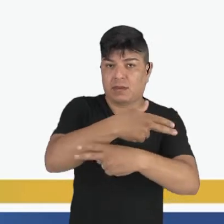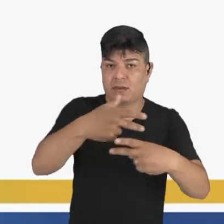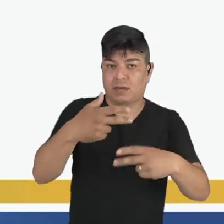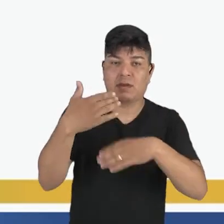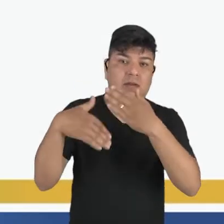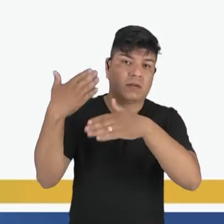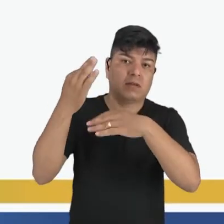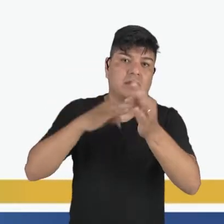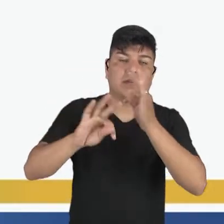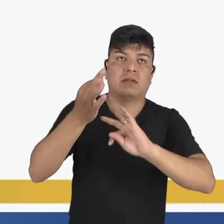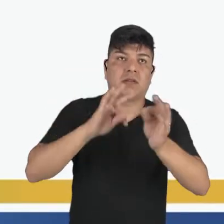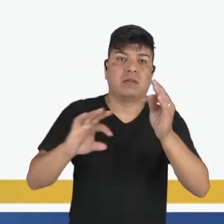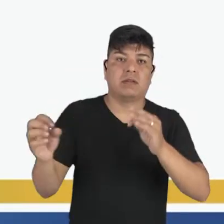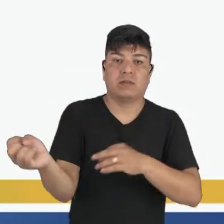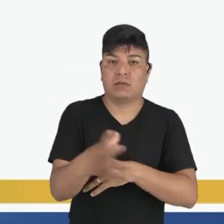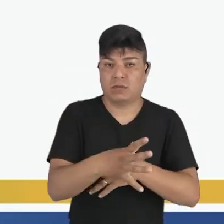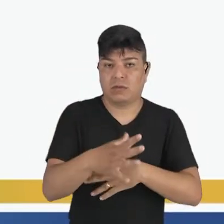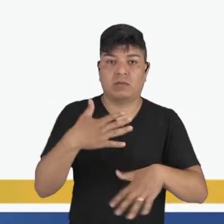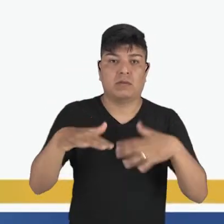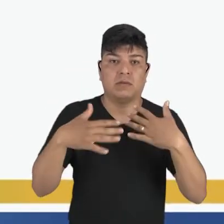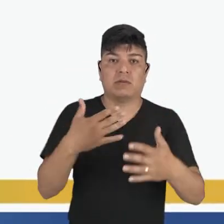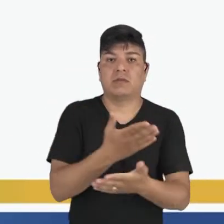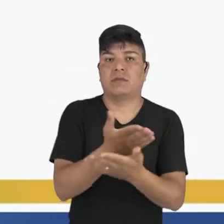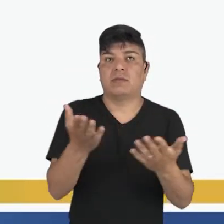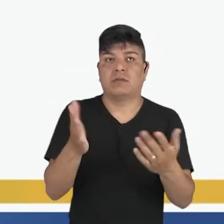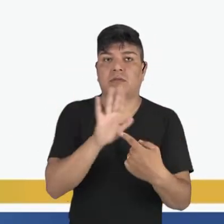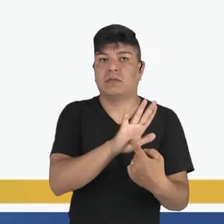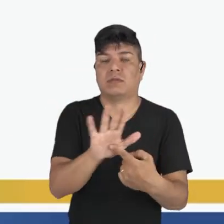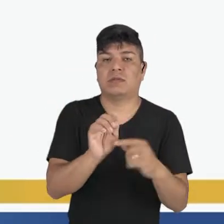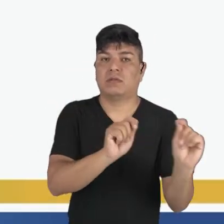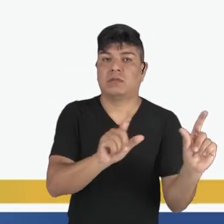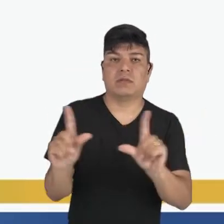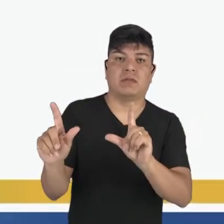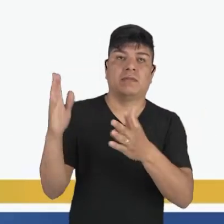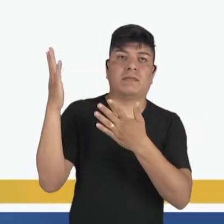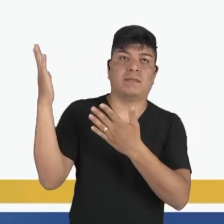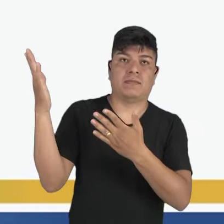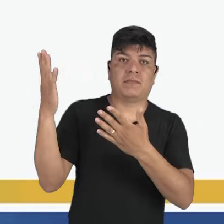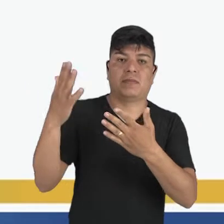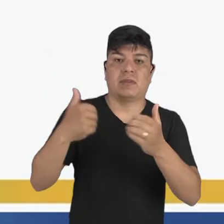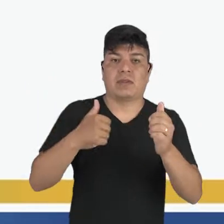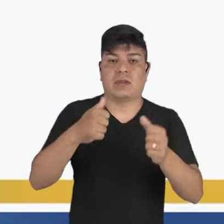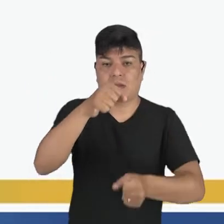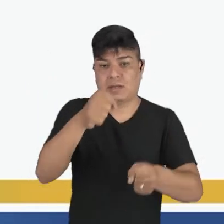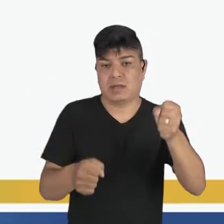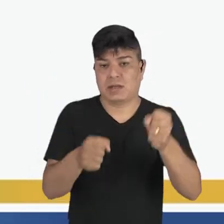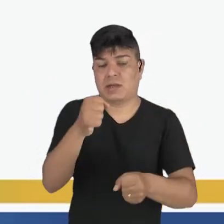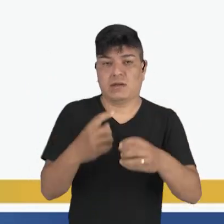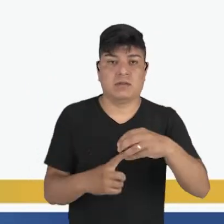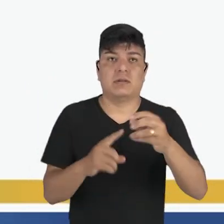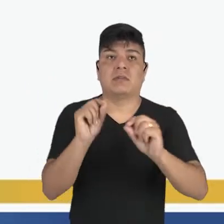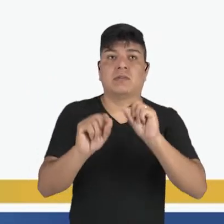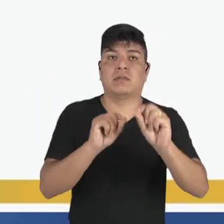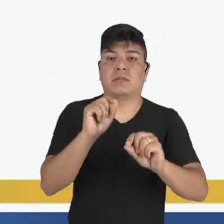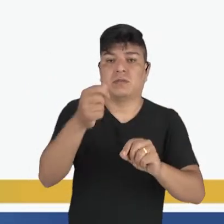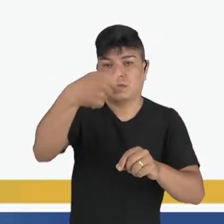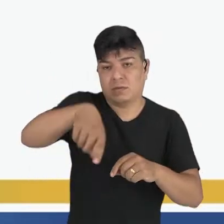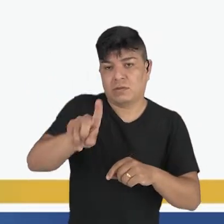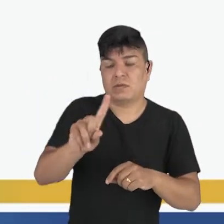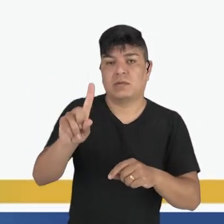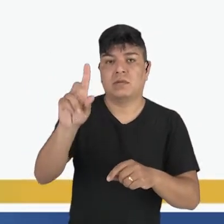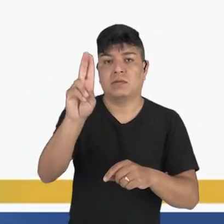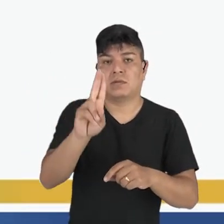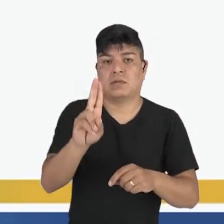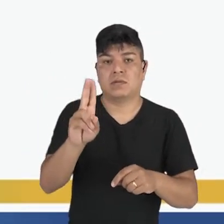eles trouxeram novas formas de você se locomover. Coloquei para vocês na telinha, ó. Veículos autônomos, ou seja, veículos em que você não